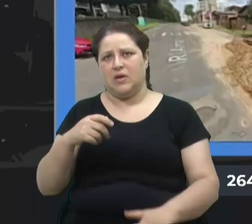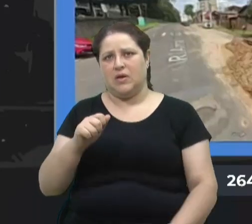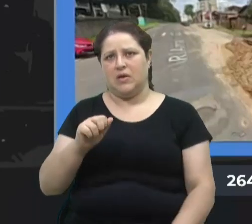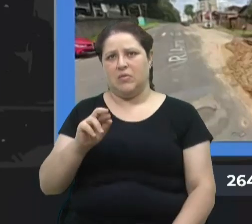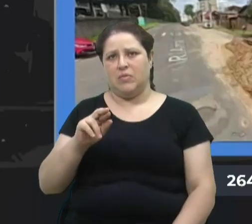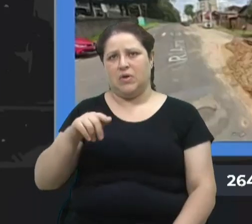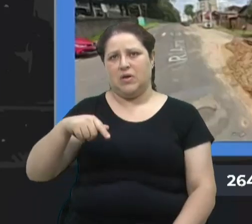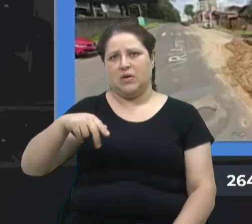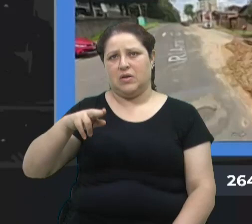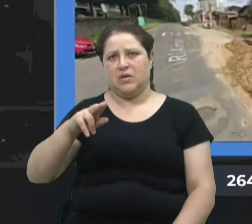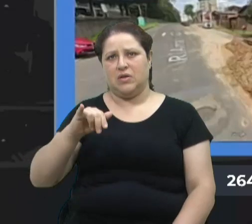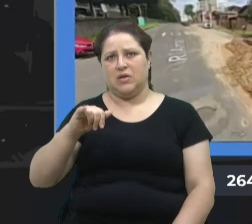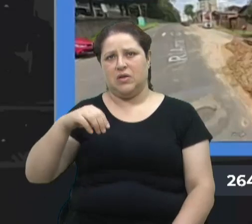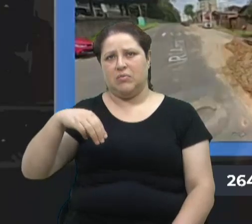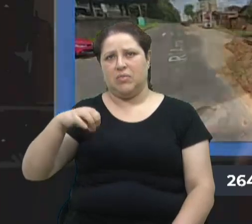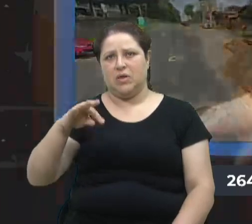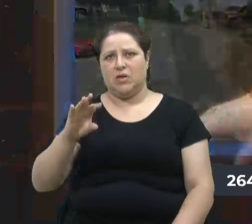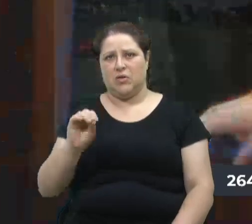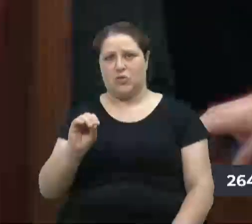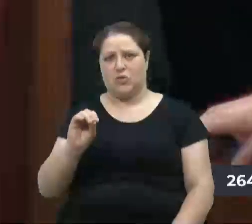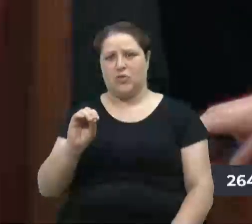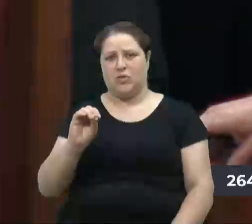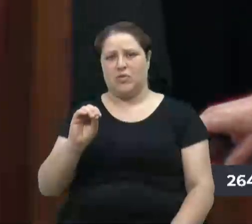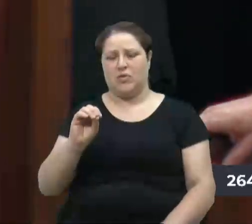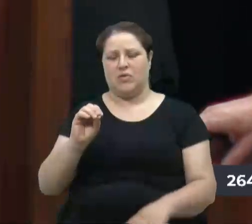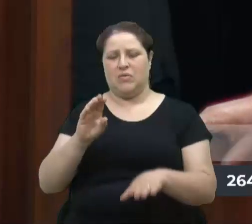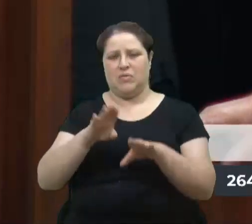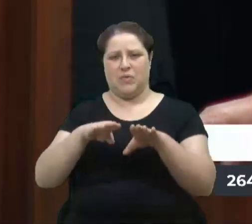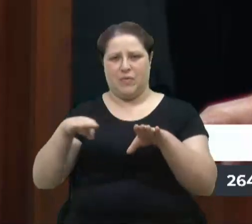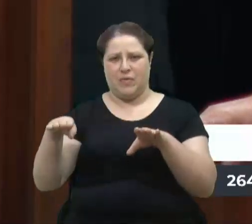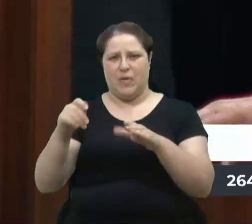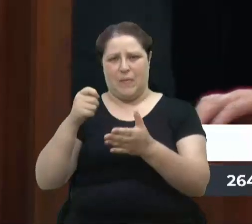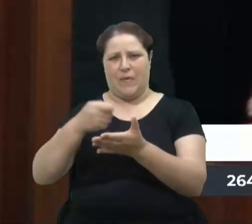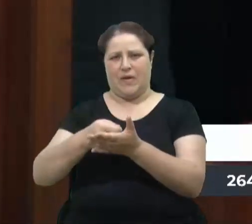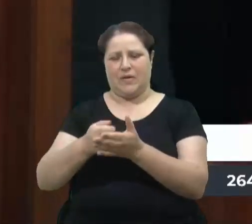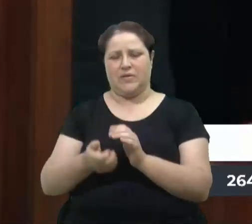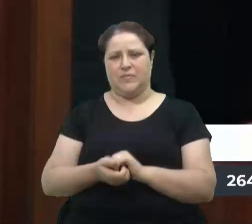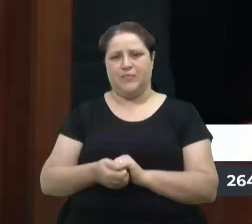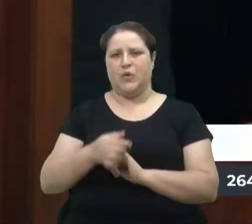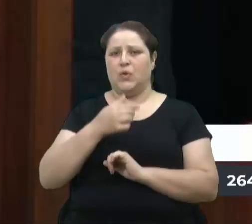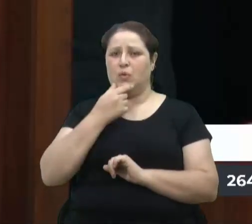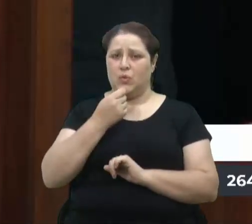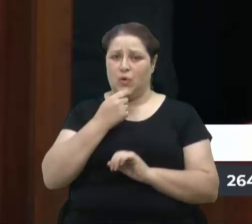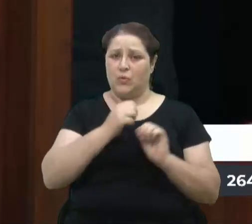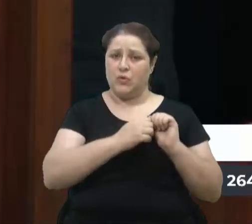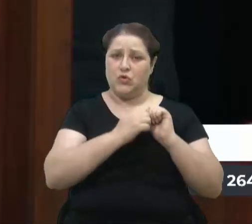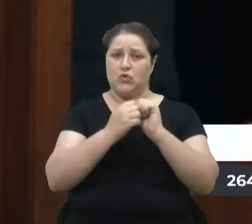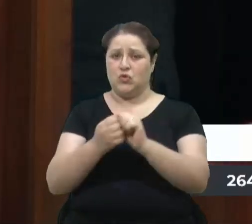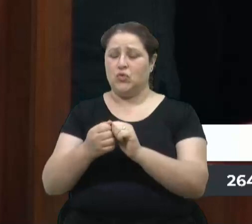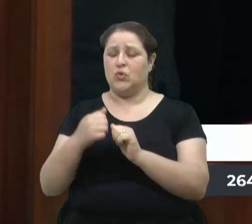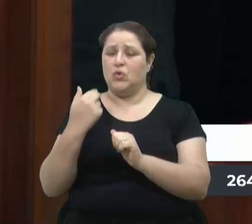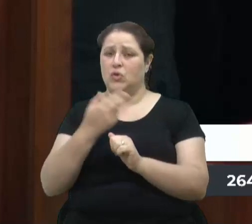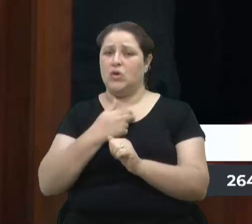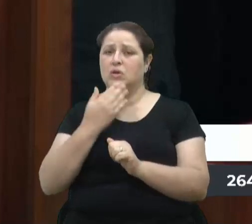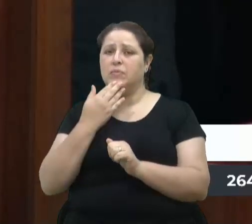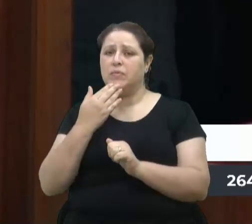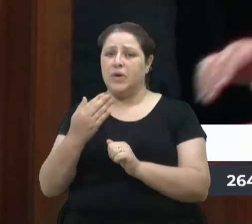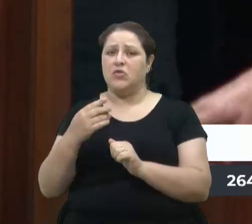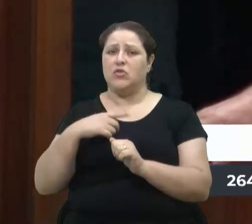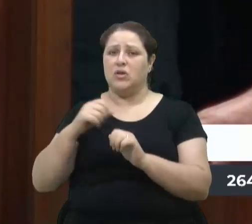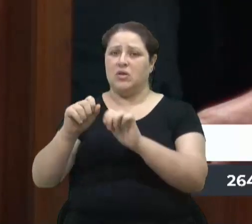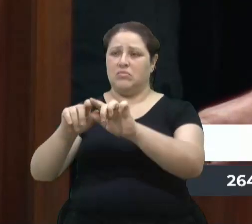que uma vez. Muito mais que uma vez para fazer essa sinalização. Nós pedimos uma sinalização mínimo,